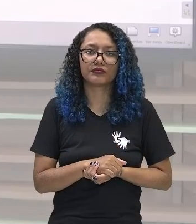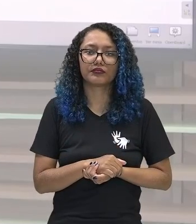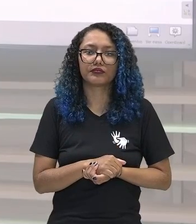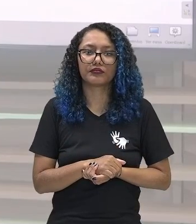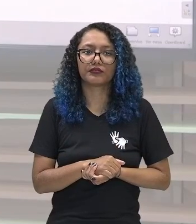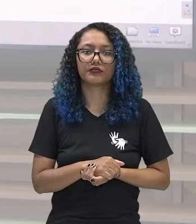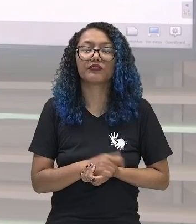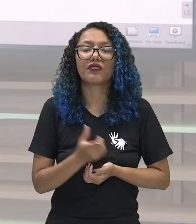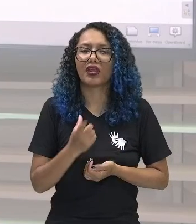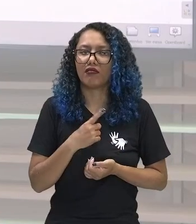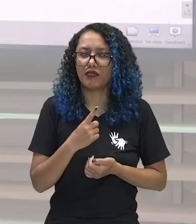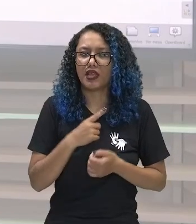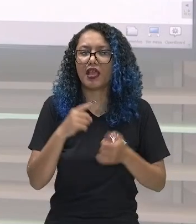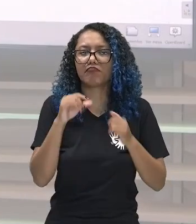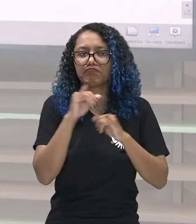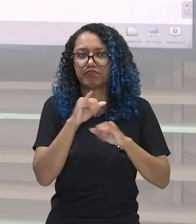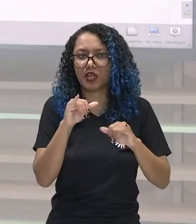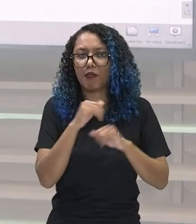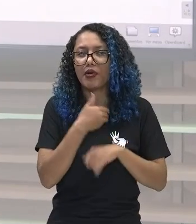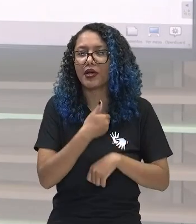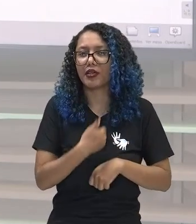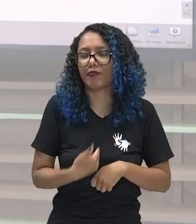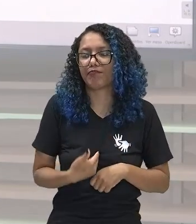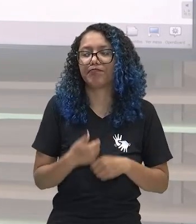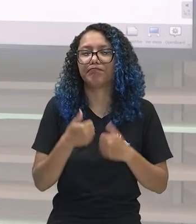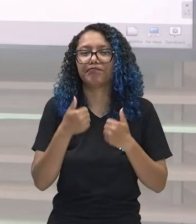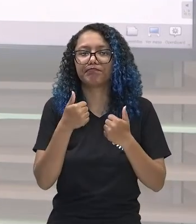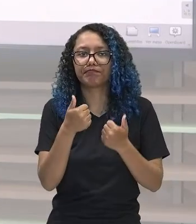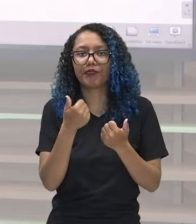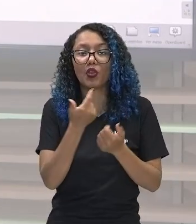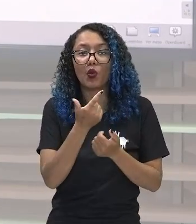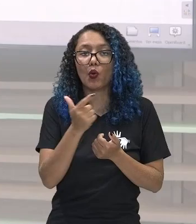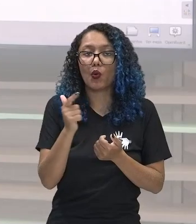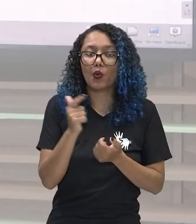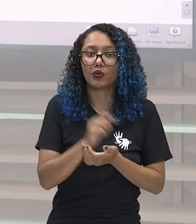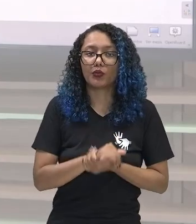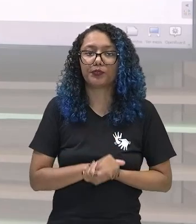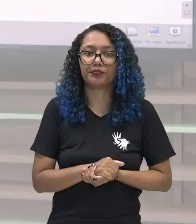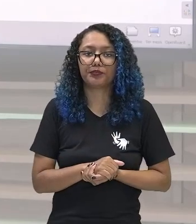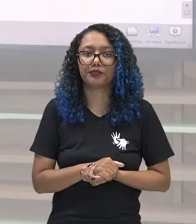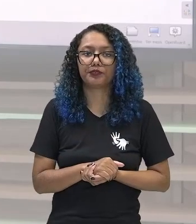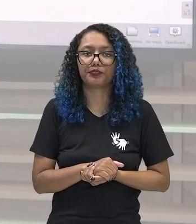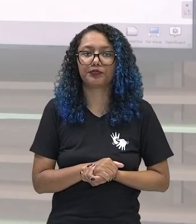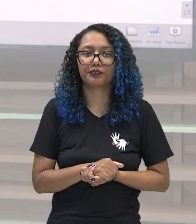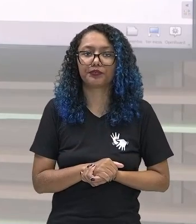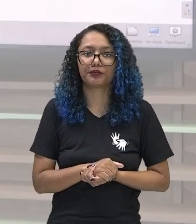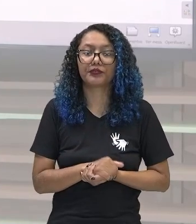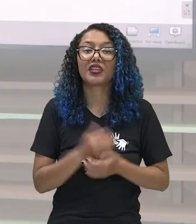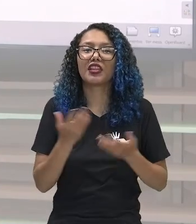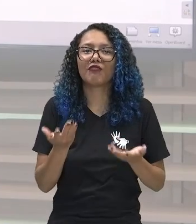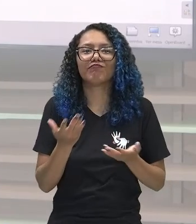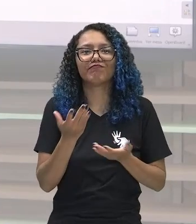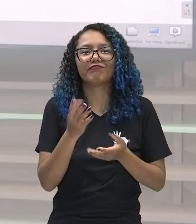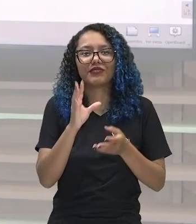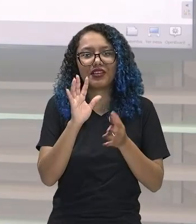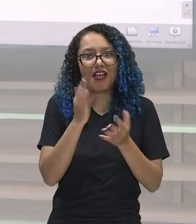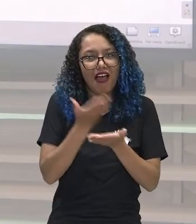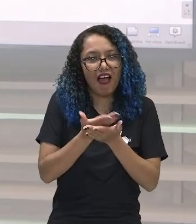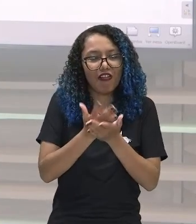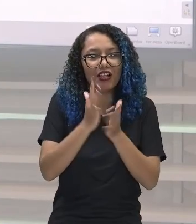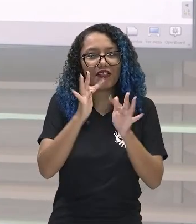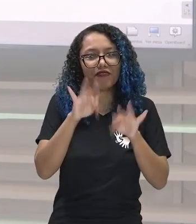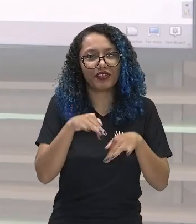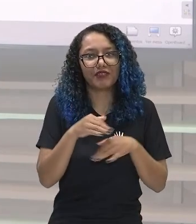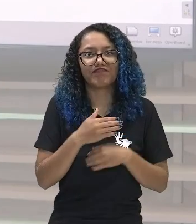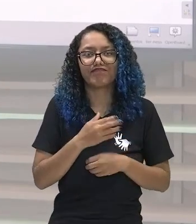essas campanhas governamentais, certo? Muito bem, então aqui nós finalizamos a nossa aula. Esperamos